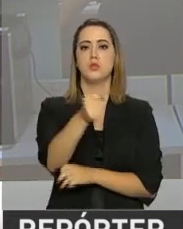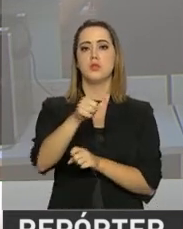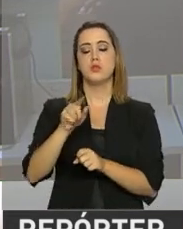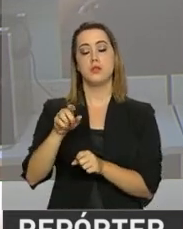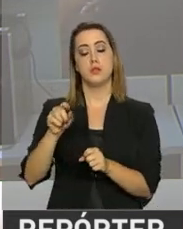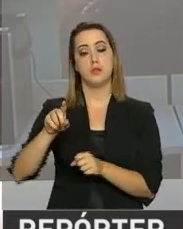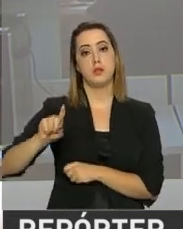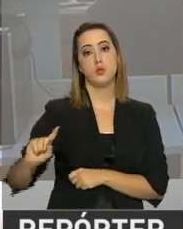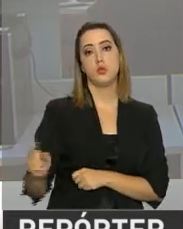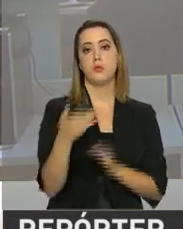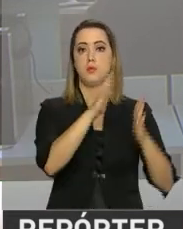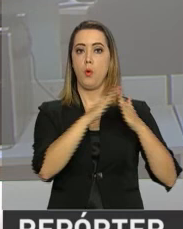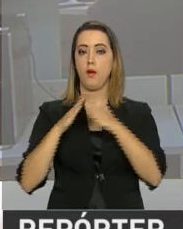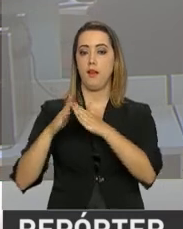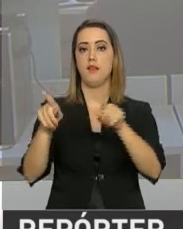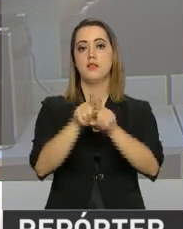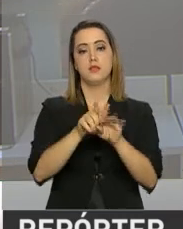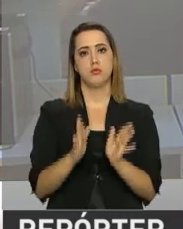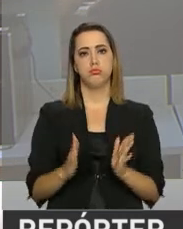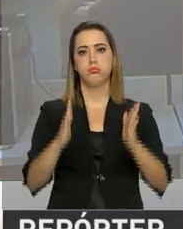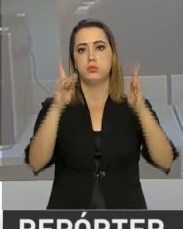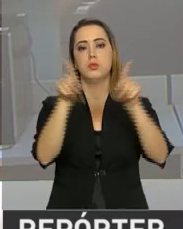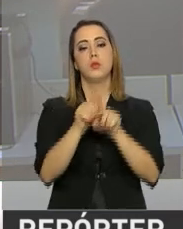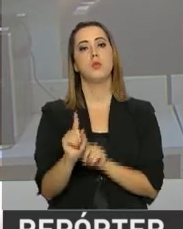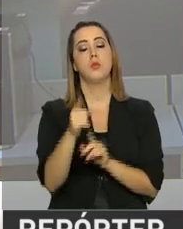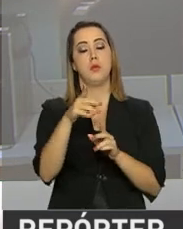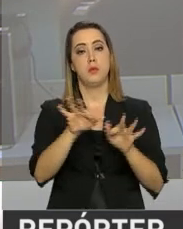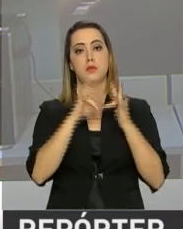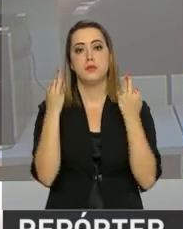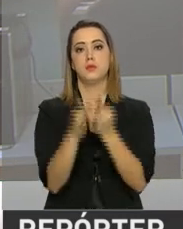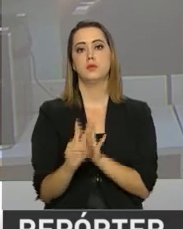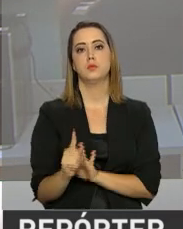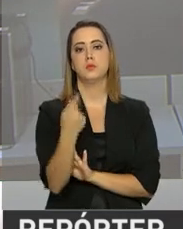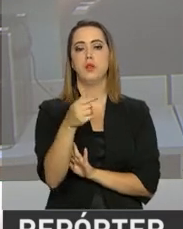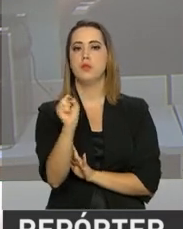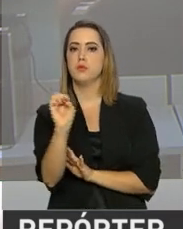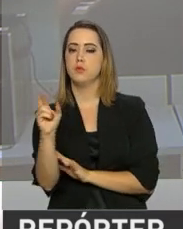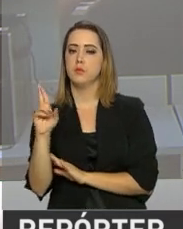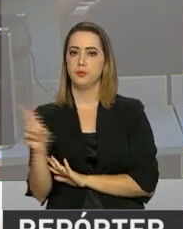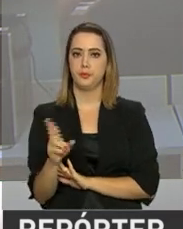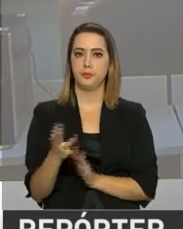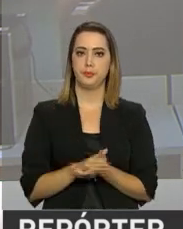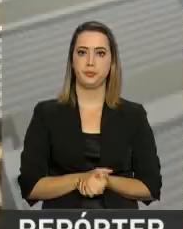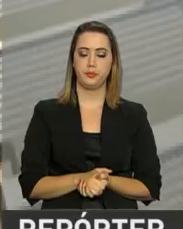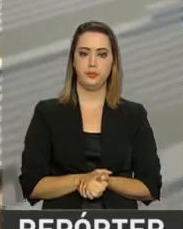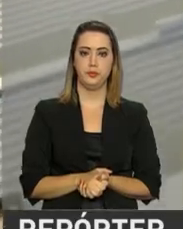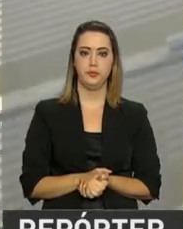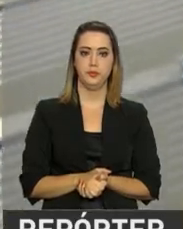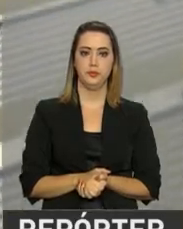casas e apartamentos do minha casa minha vida para famílias na faixa 1 com renda até 1.800 reais